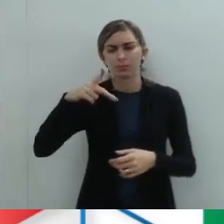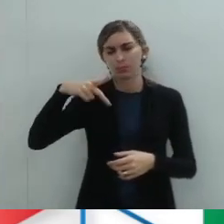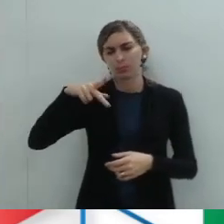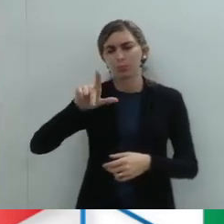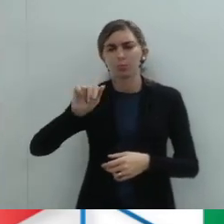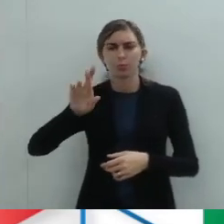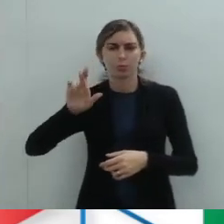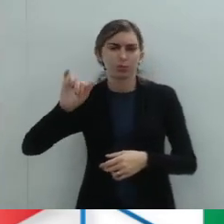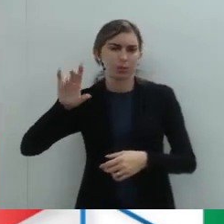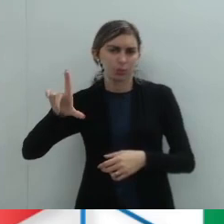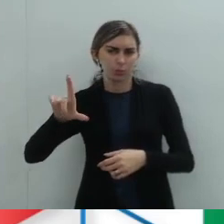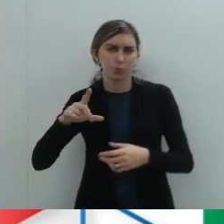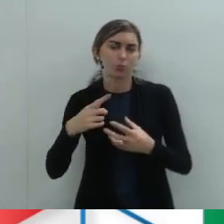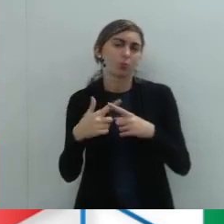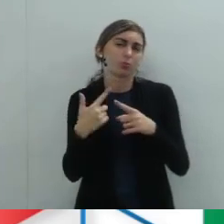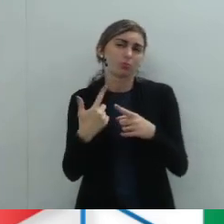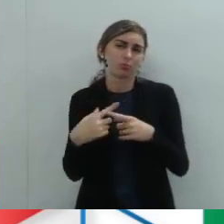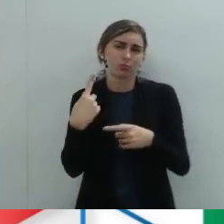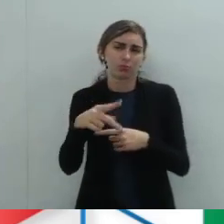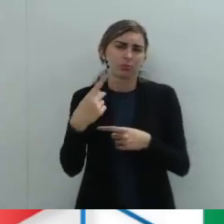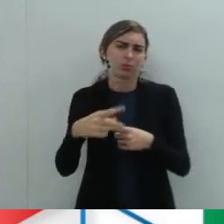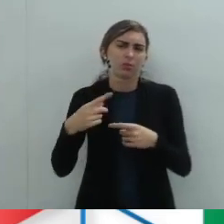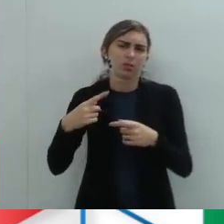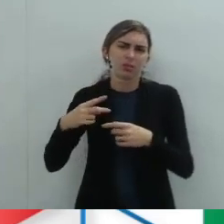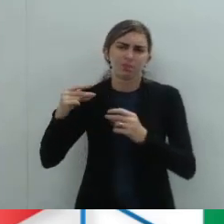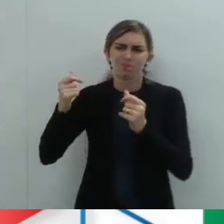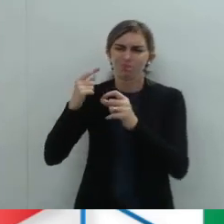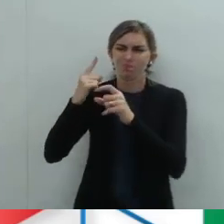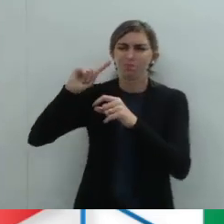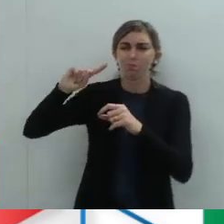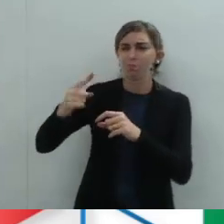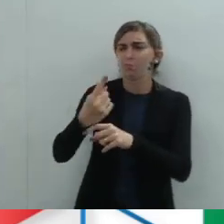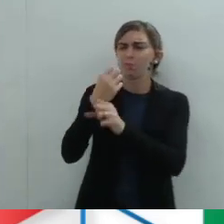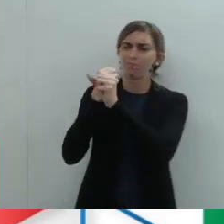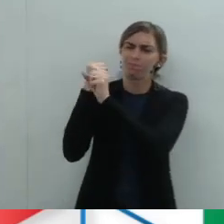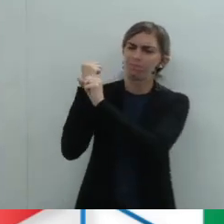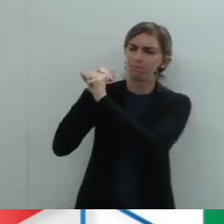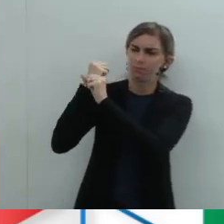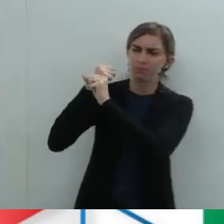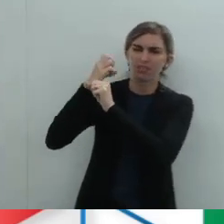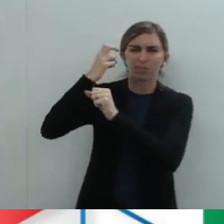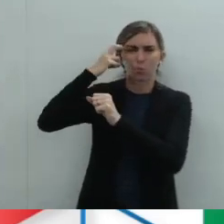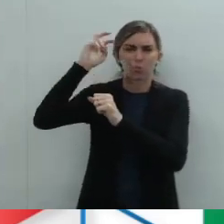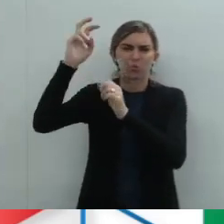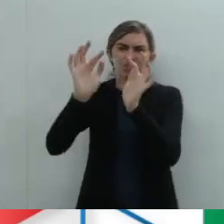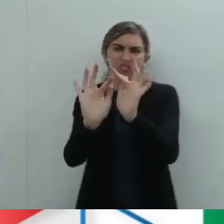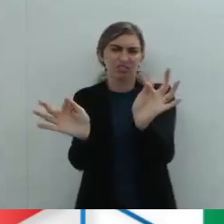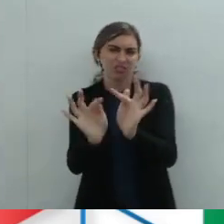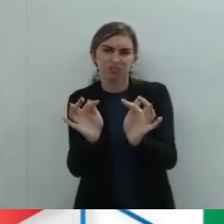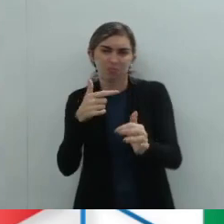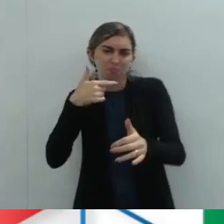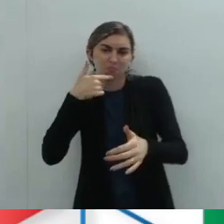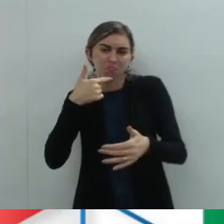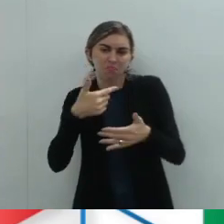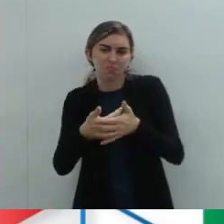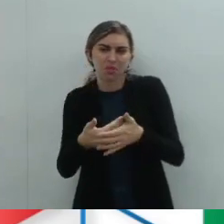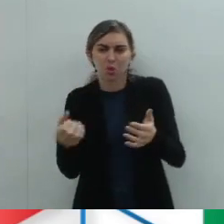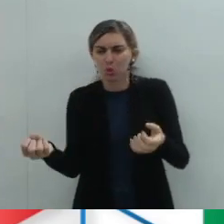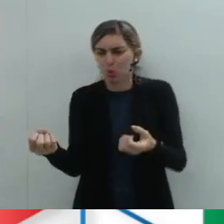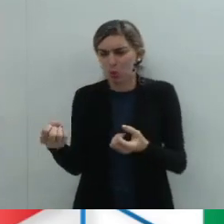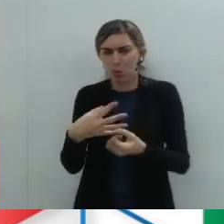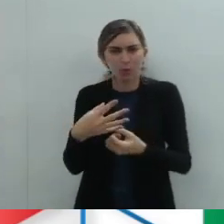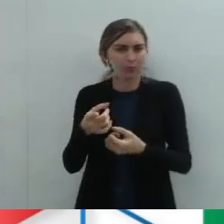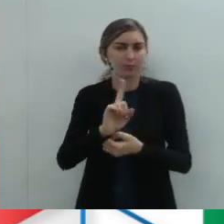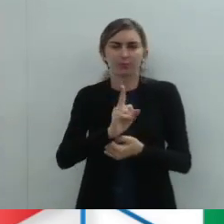quê? Porque ela é milenar, ela não é simplesmente uma cultura de um tempo para cá, ela é milenar, né?